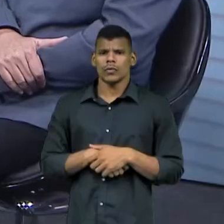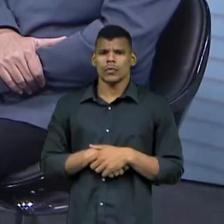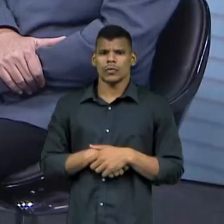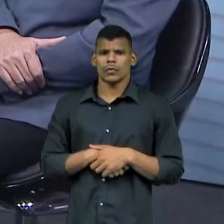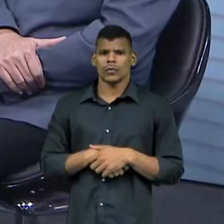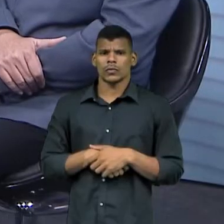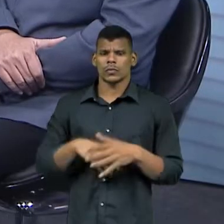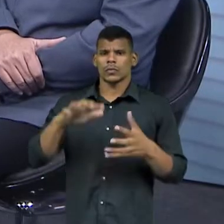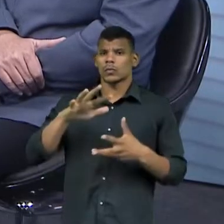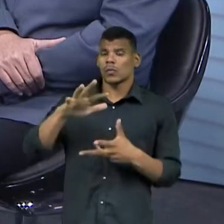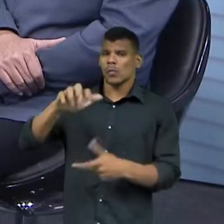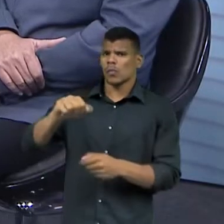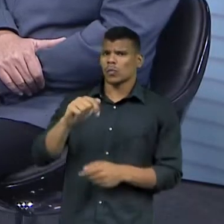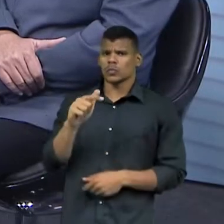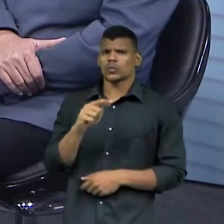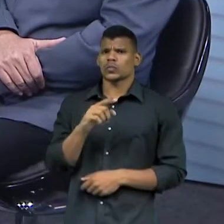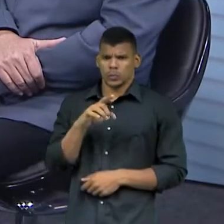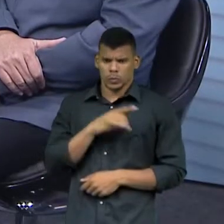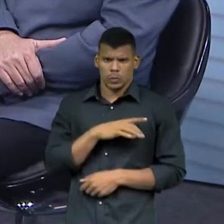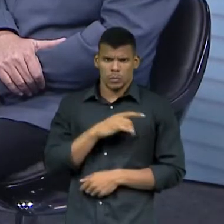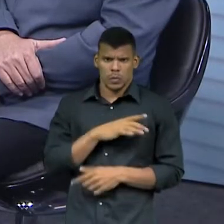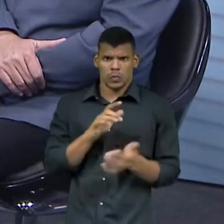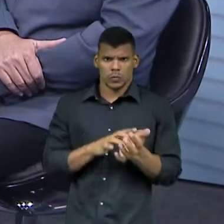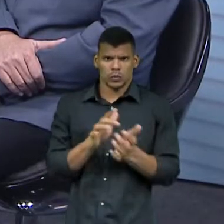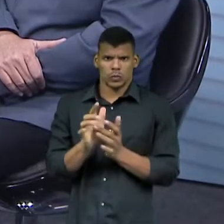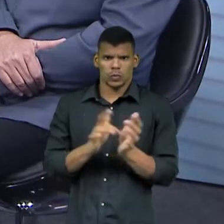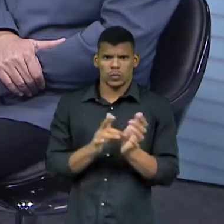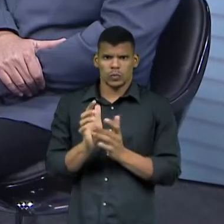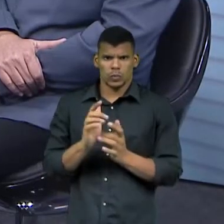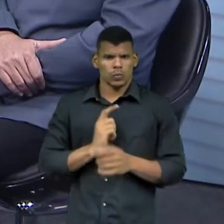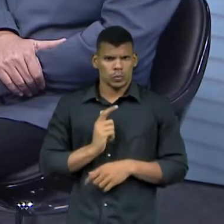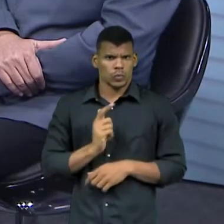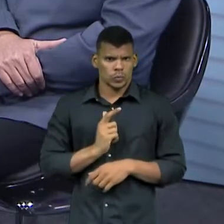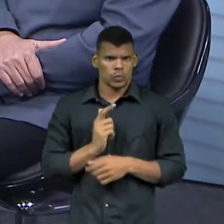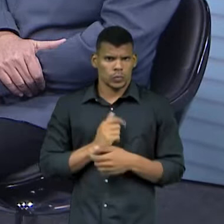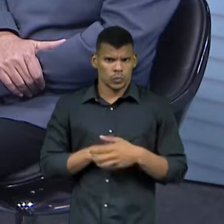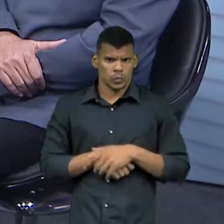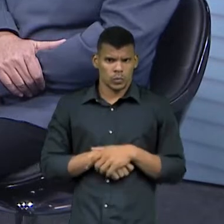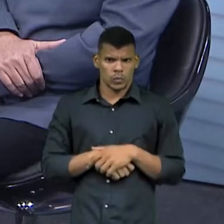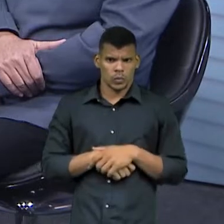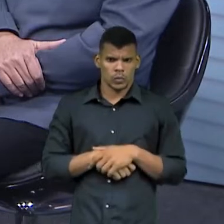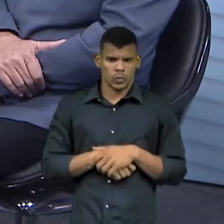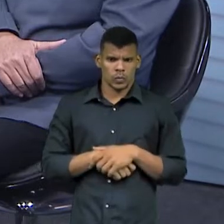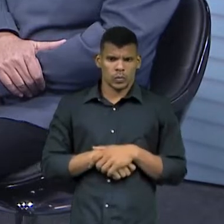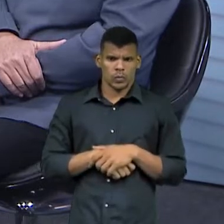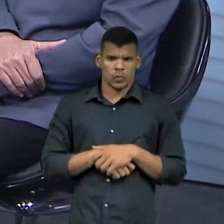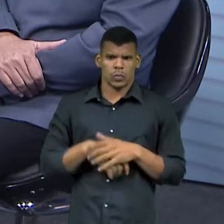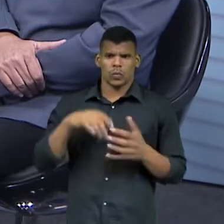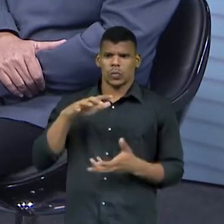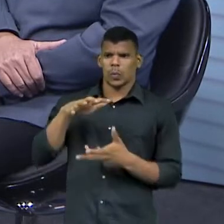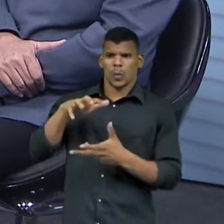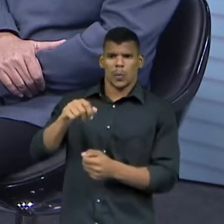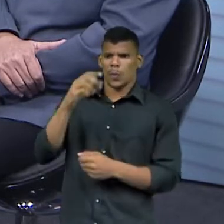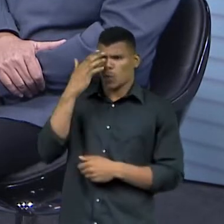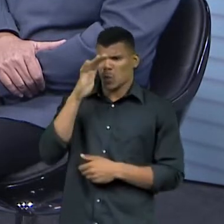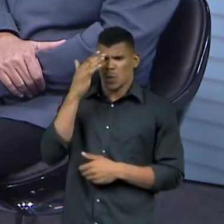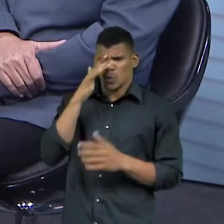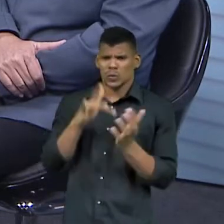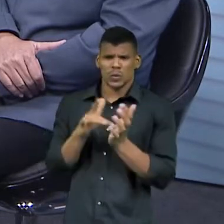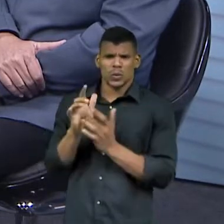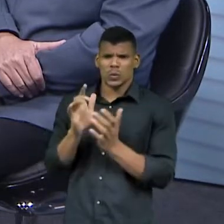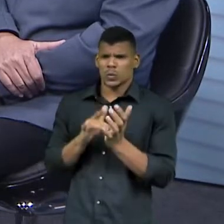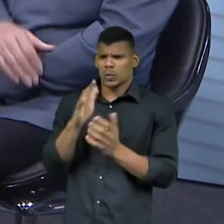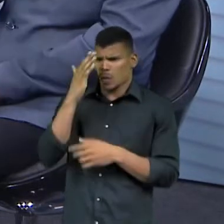Zezinho e então ele ele o mundo tem medo de Jesus o mundo ainda não compreendeu Jesus depois de tanto tempo